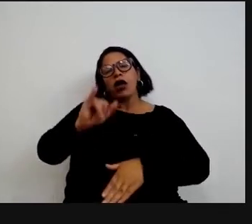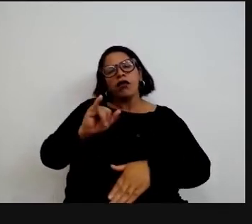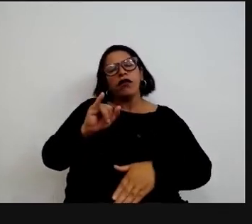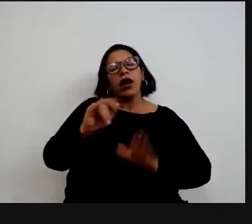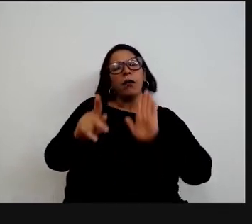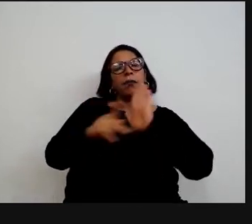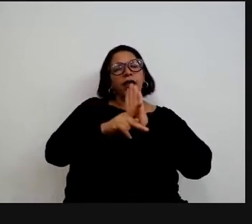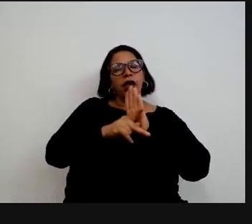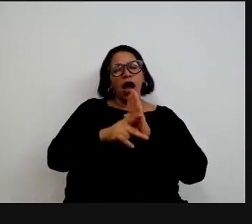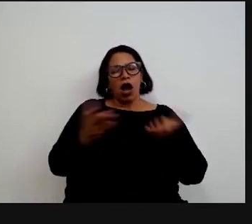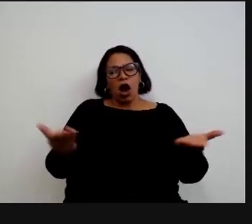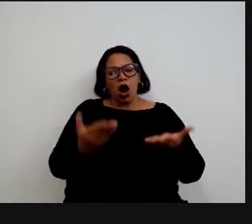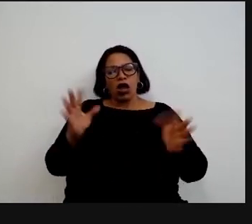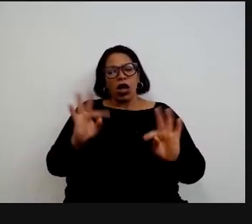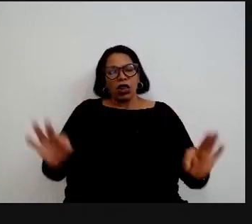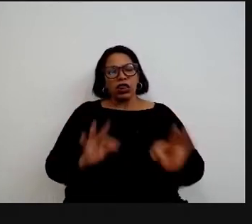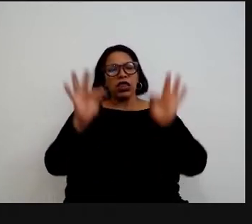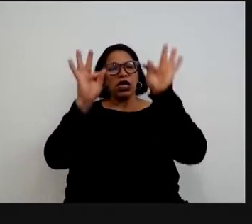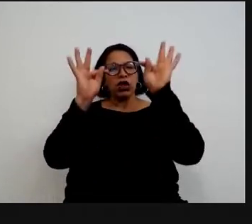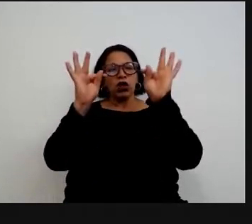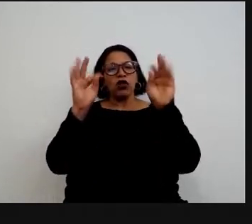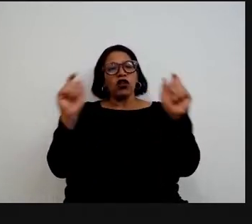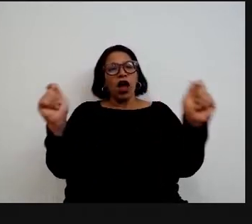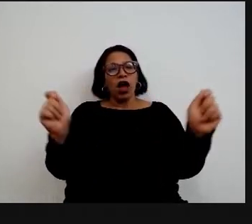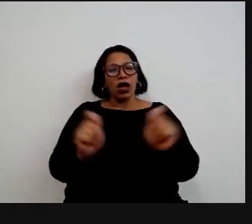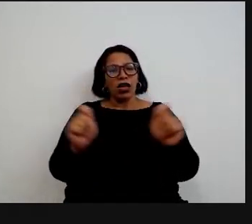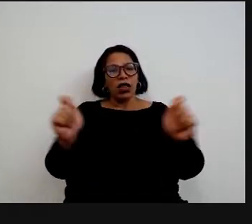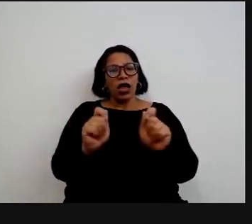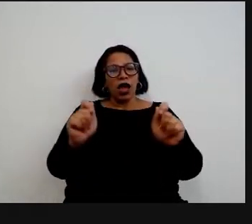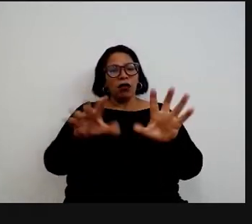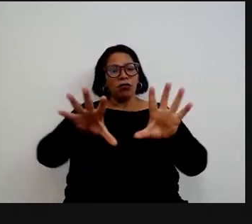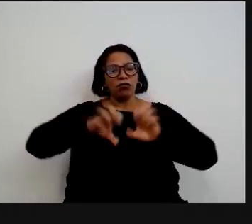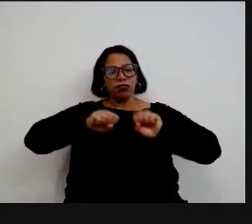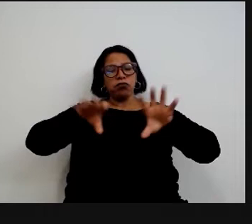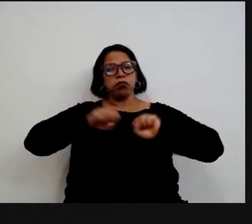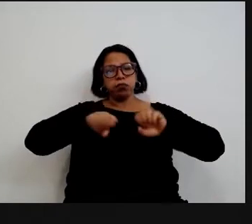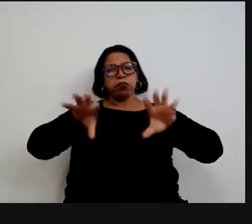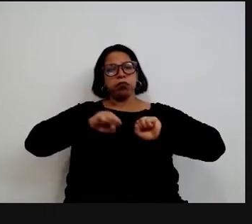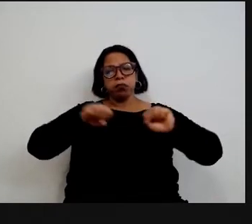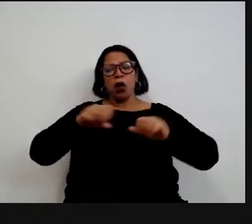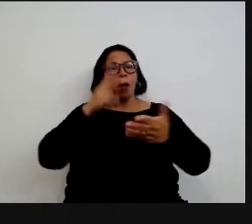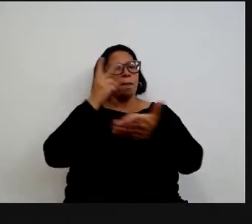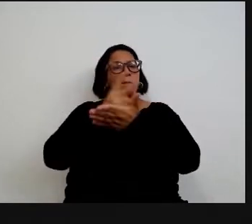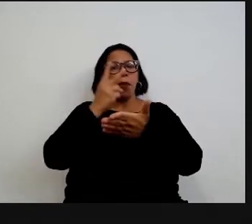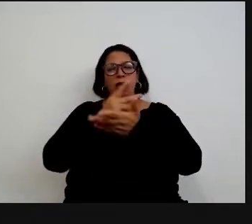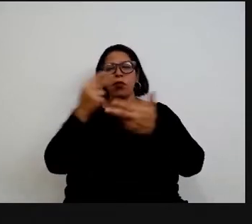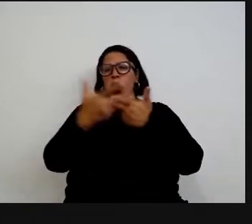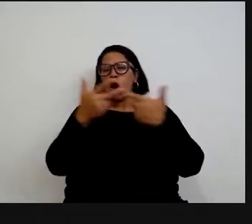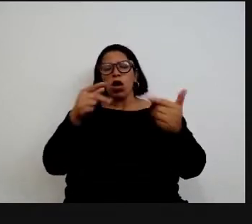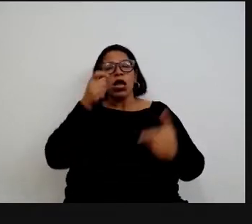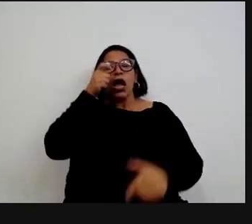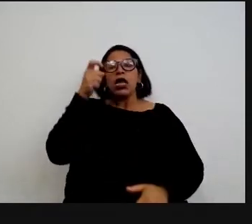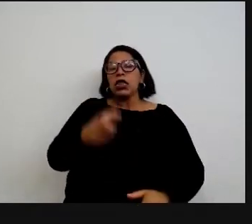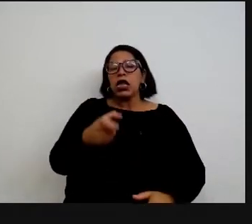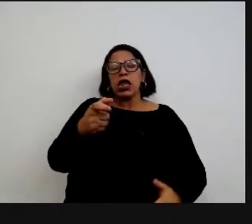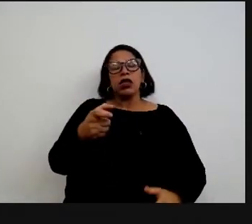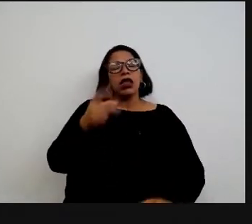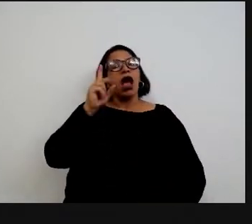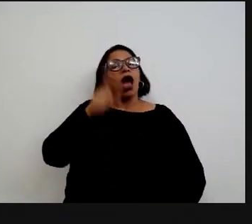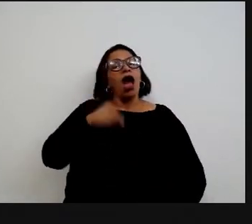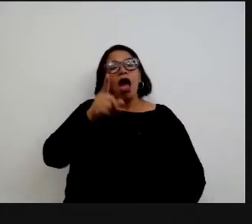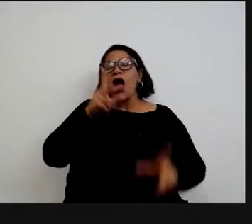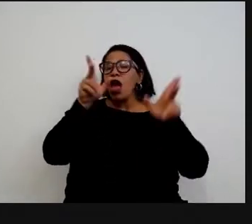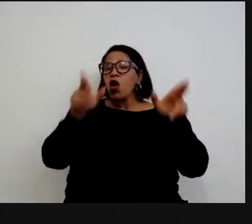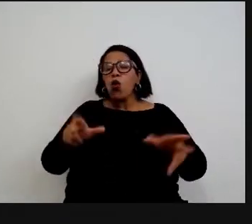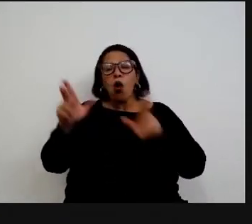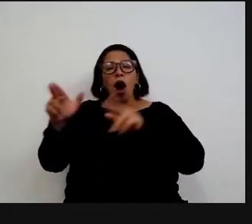né, e agora com essa tecnologia tudo que permite chegar em você exatamente aquilo que você está buscando. Né? Então, é uma continuidade